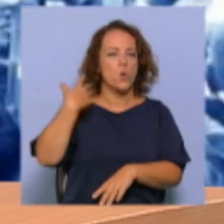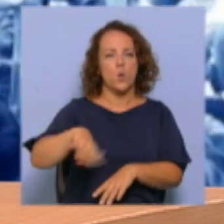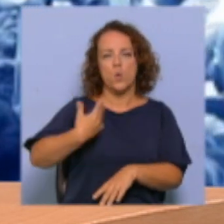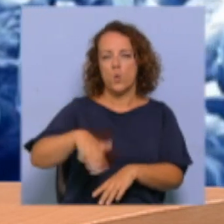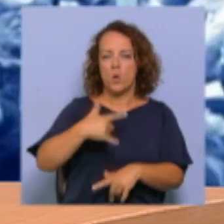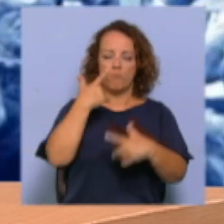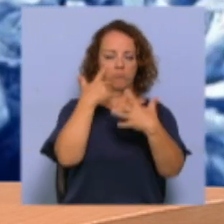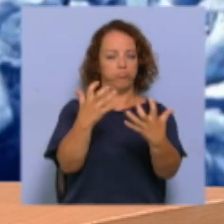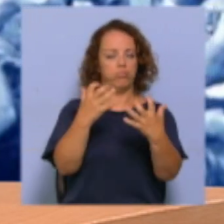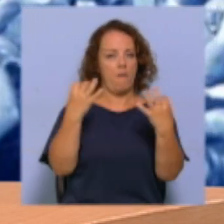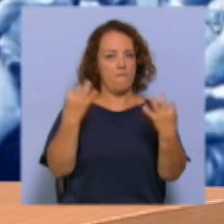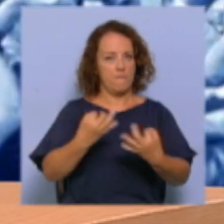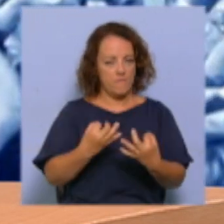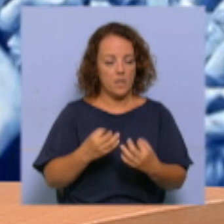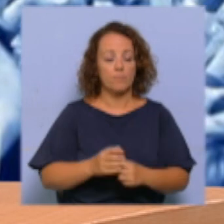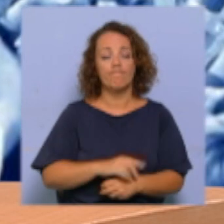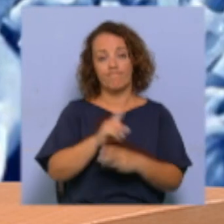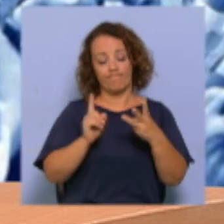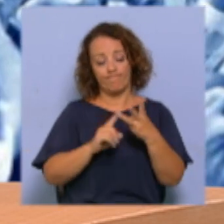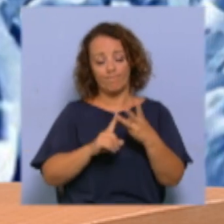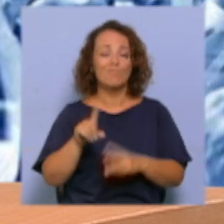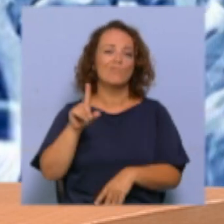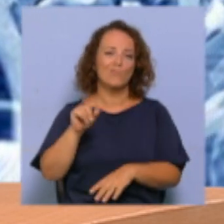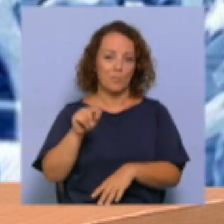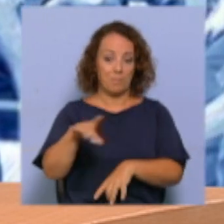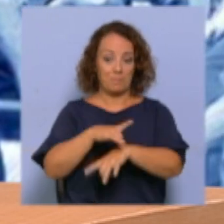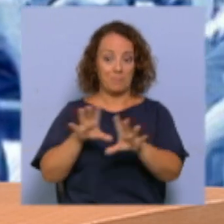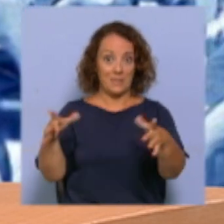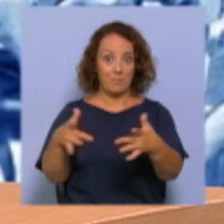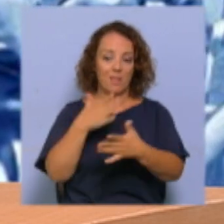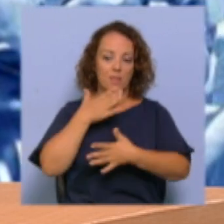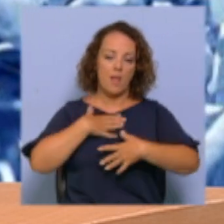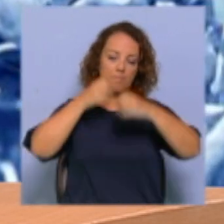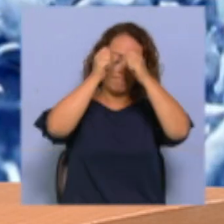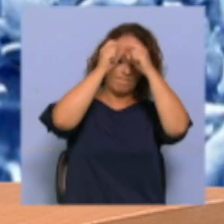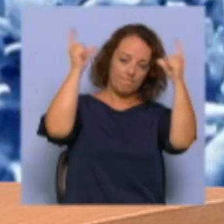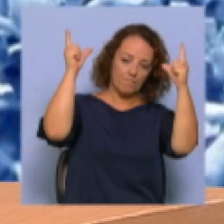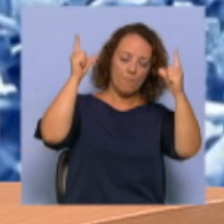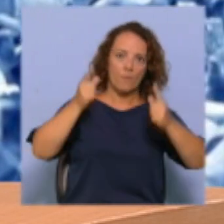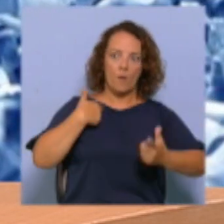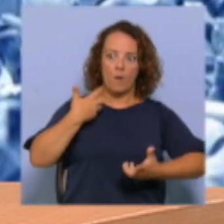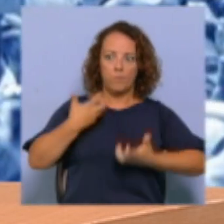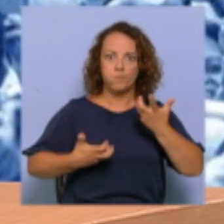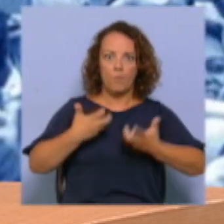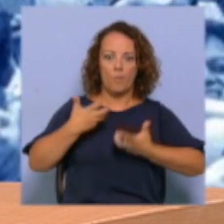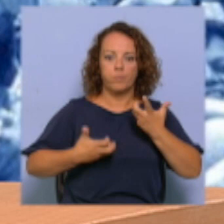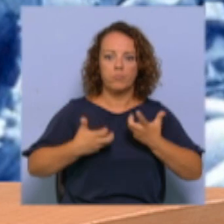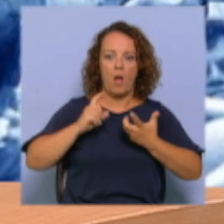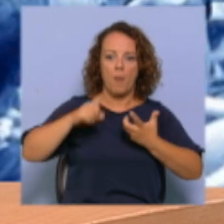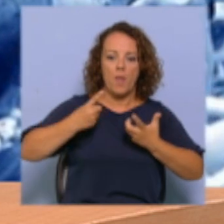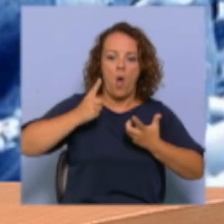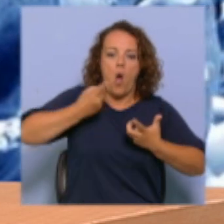E ensina-nos, se calhar, que através da efemeridade e da incerteza devemos valorizar o que temos.